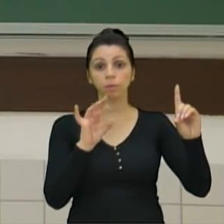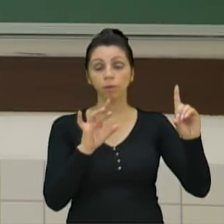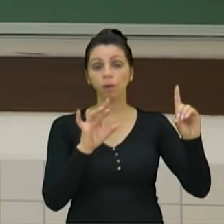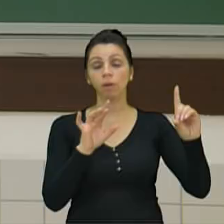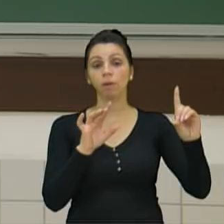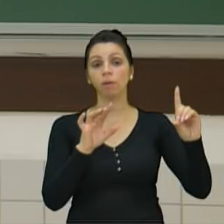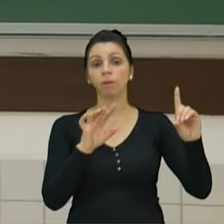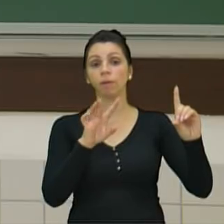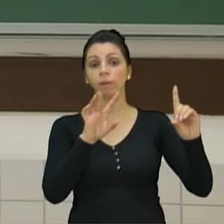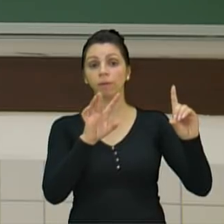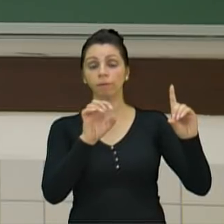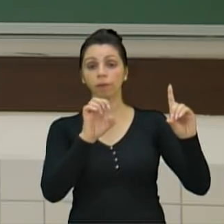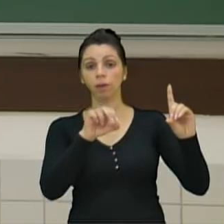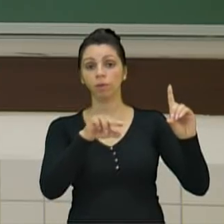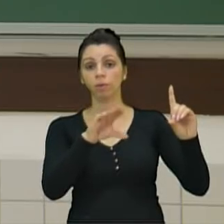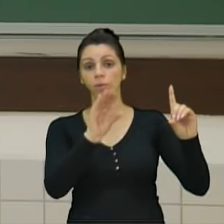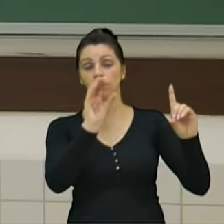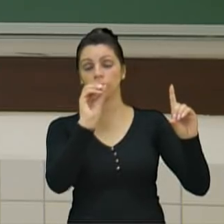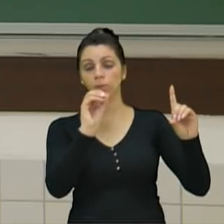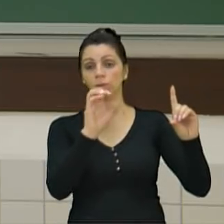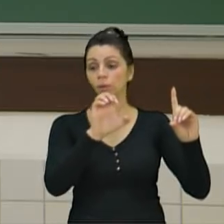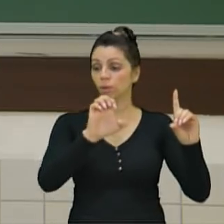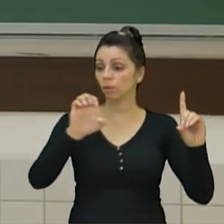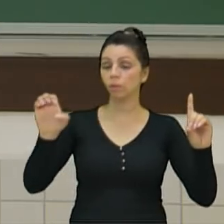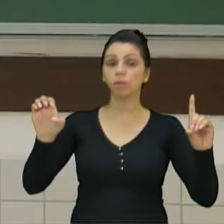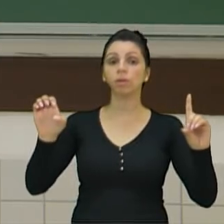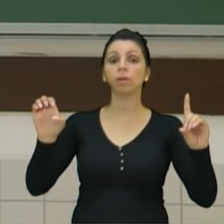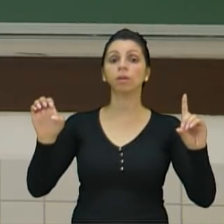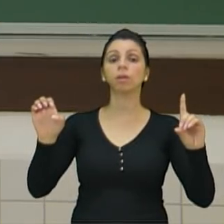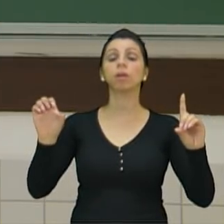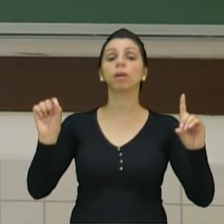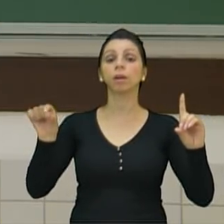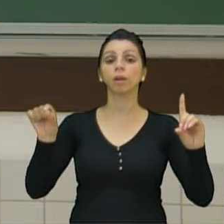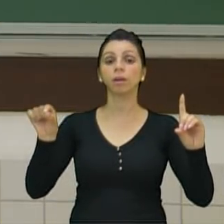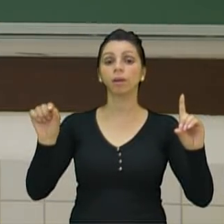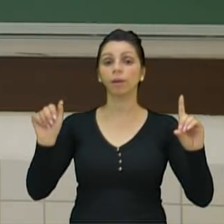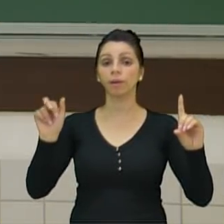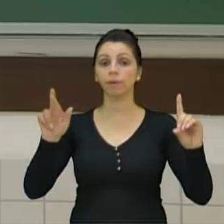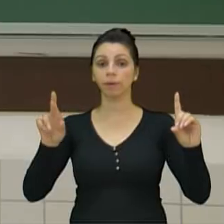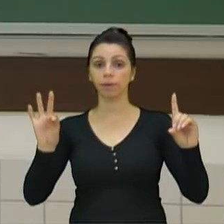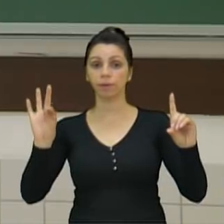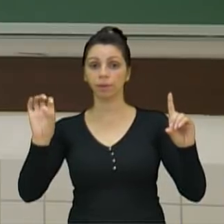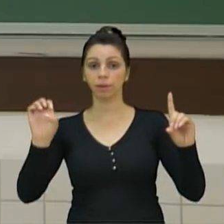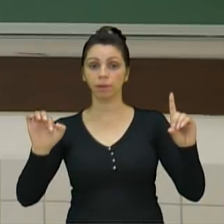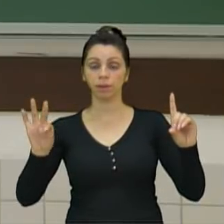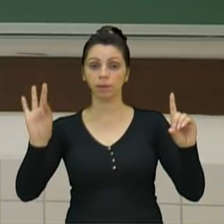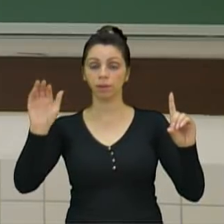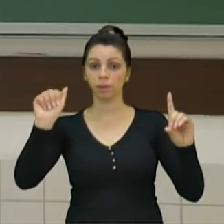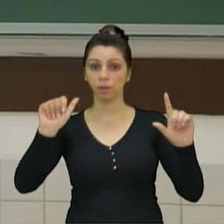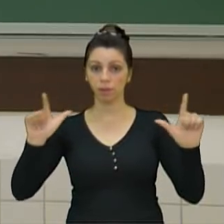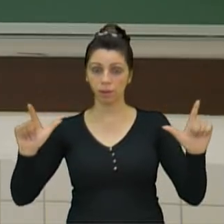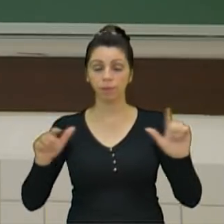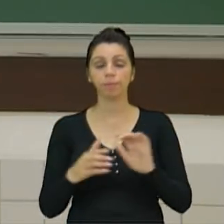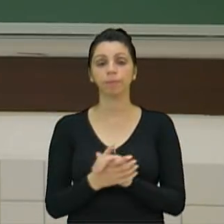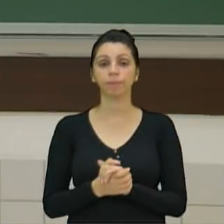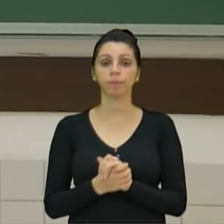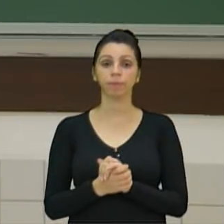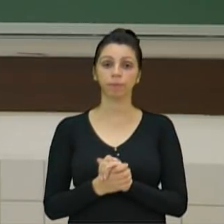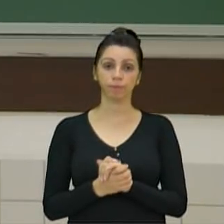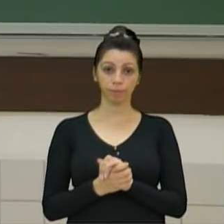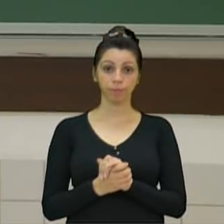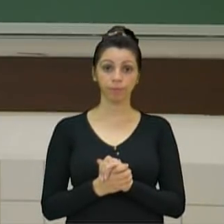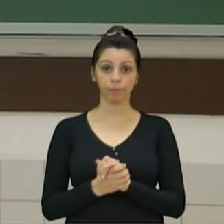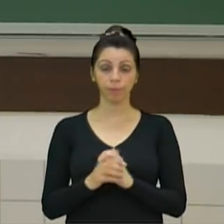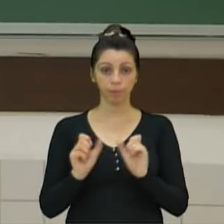carbônico, enquanto que do lado esquerdo, o sangue que entra é o sangue arterial, aquele sangue cheio de gás